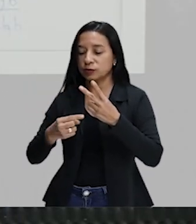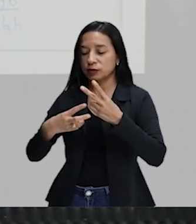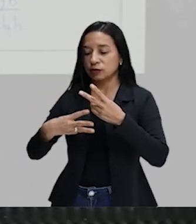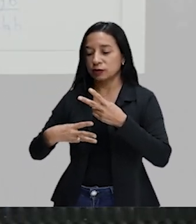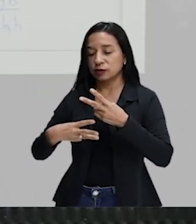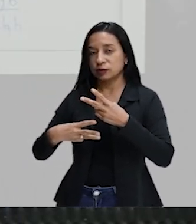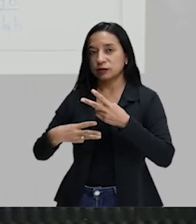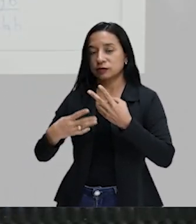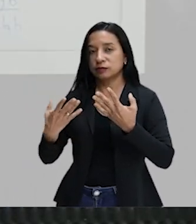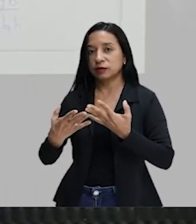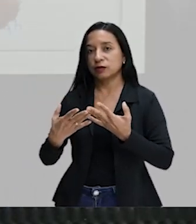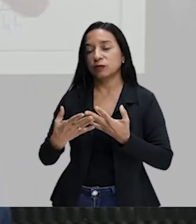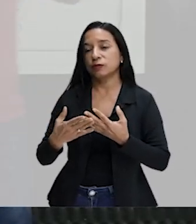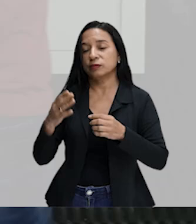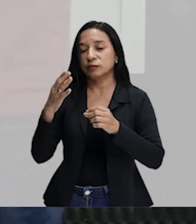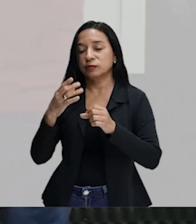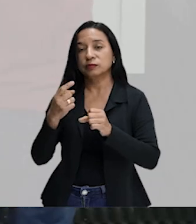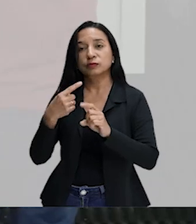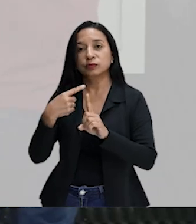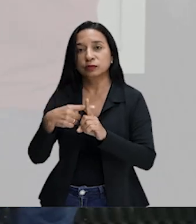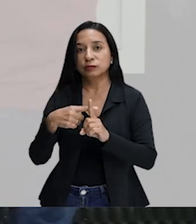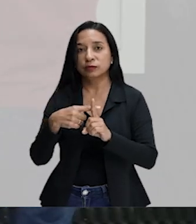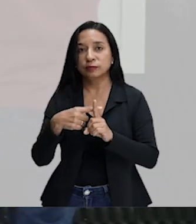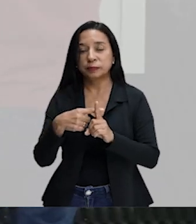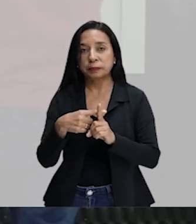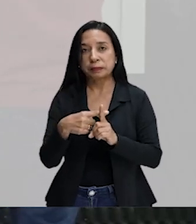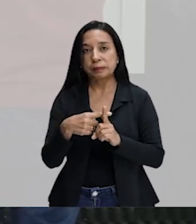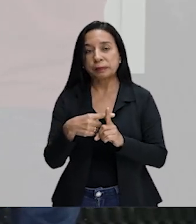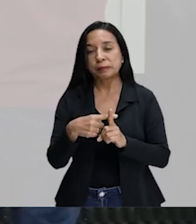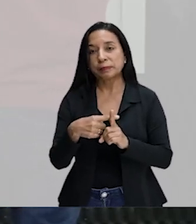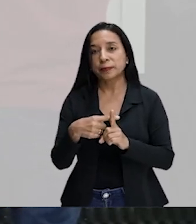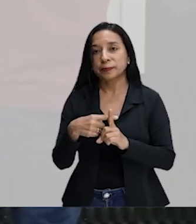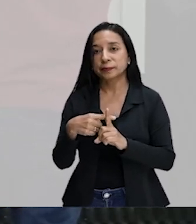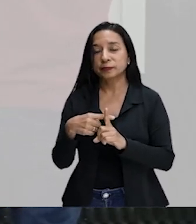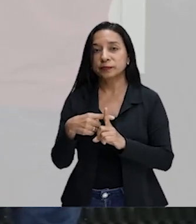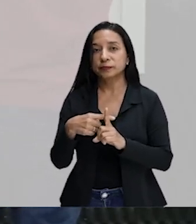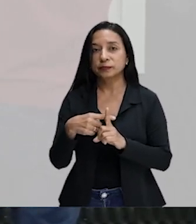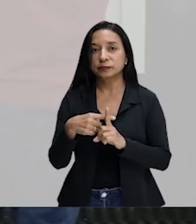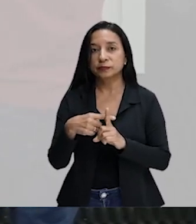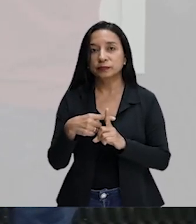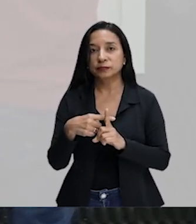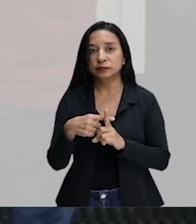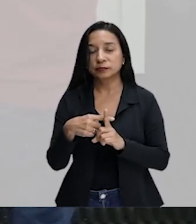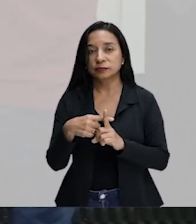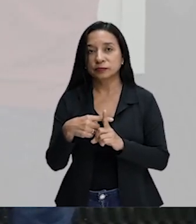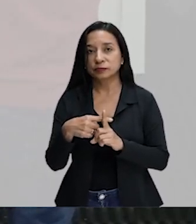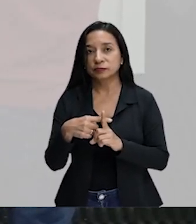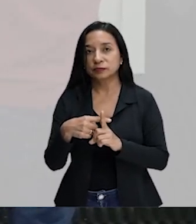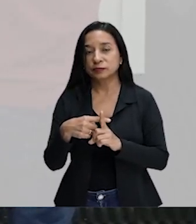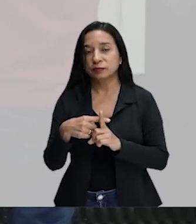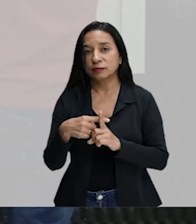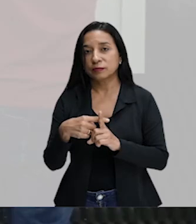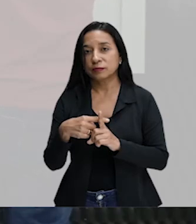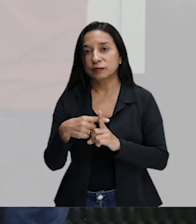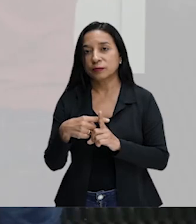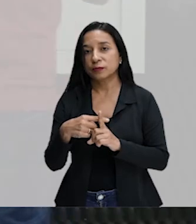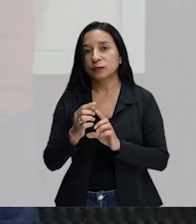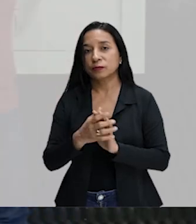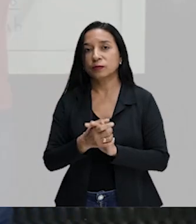Ok? Então, nós vamos aqui somar, né? Em cima, ó. Nós vamos somar. Aqui boto 3, né?